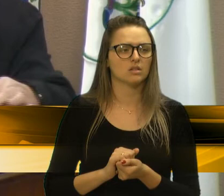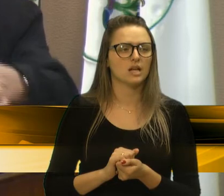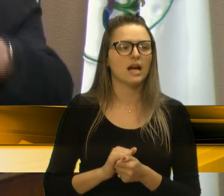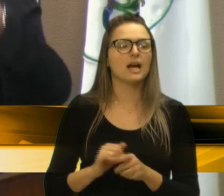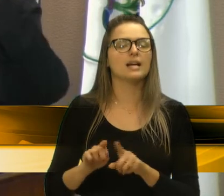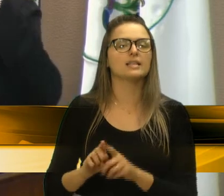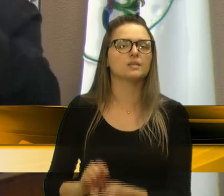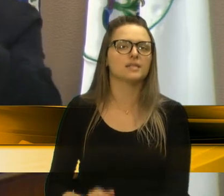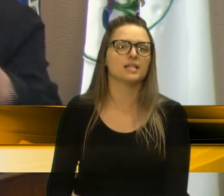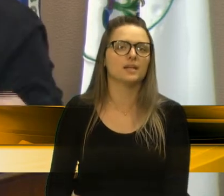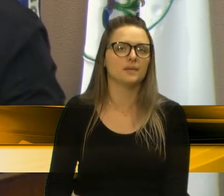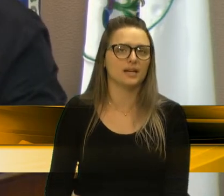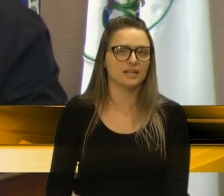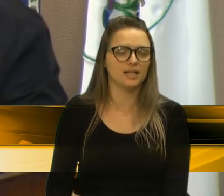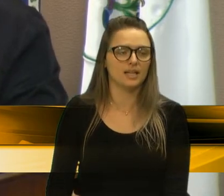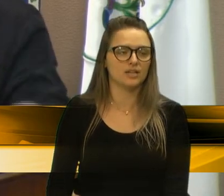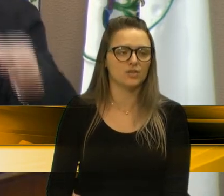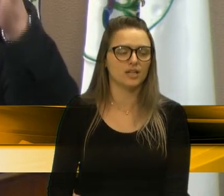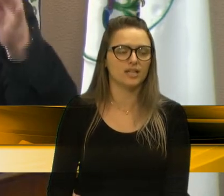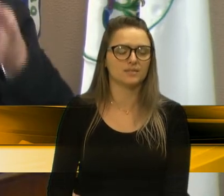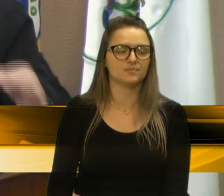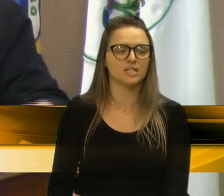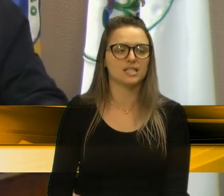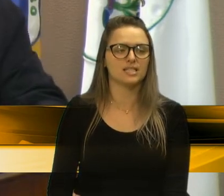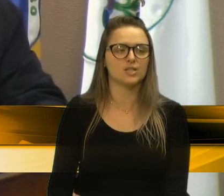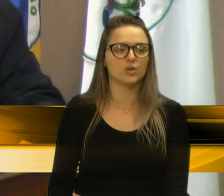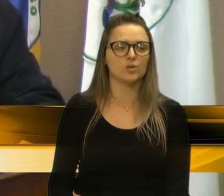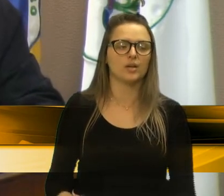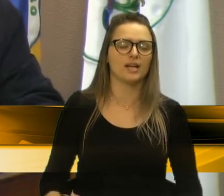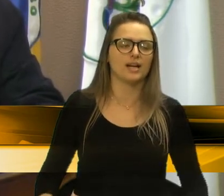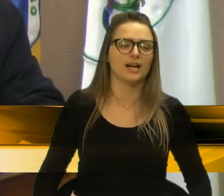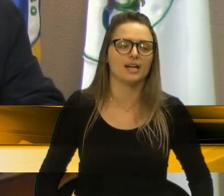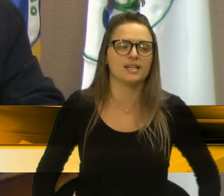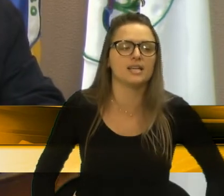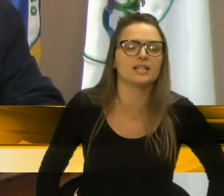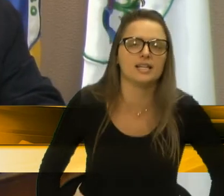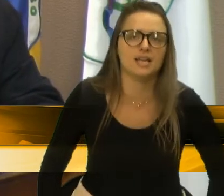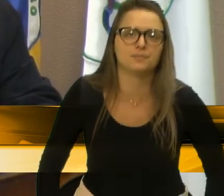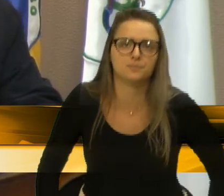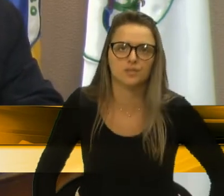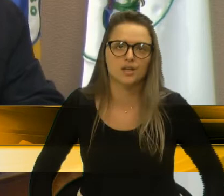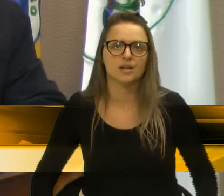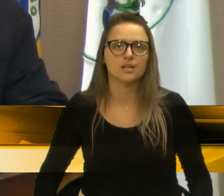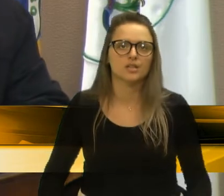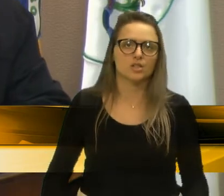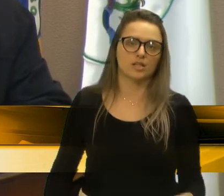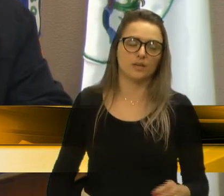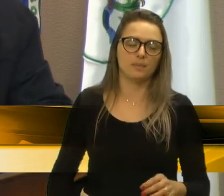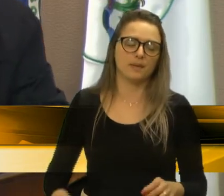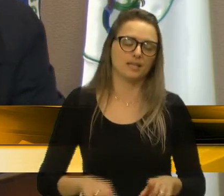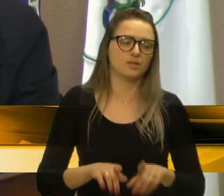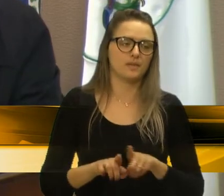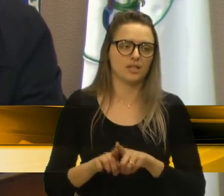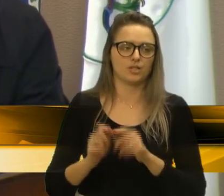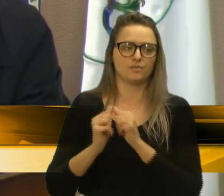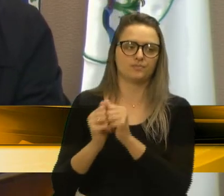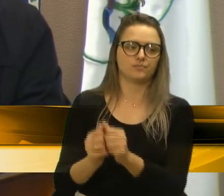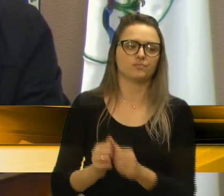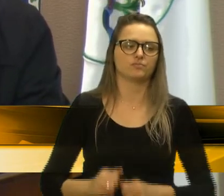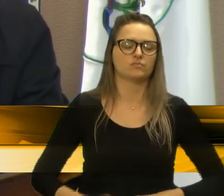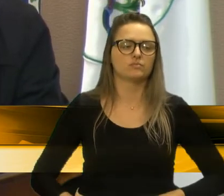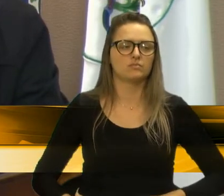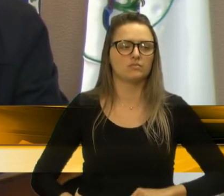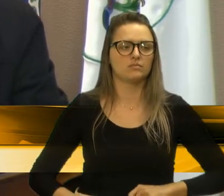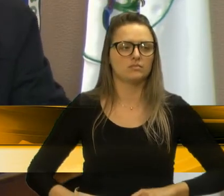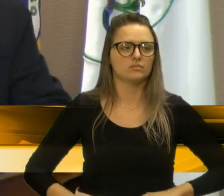deveria demitir a bem do serviço público a senhora procuradora. Ou então ele está assinando